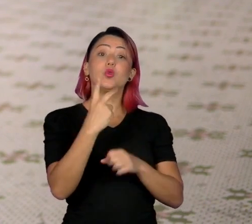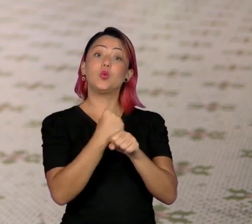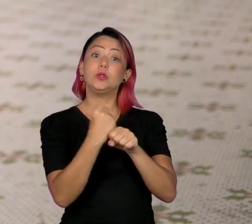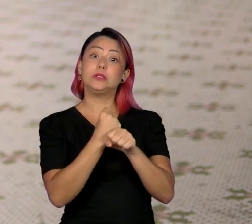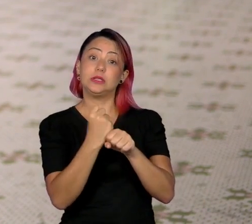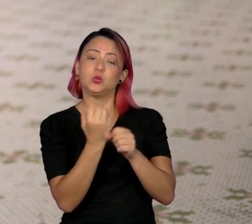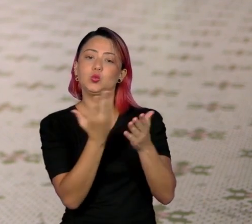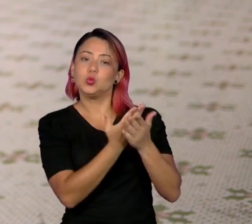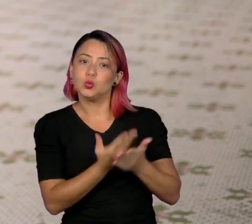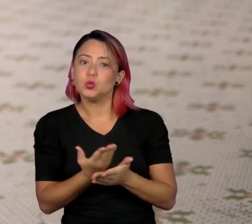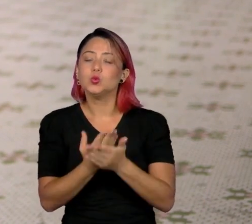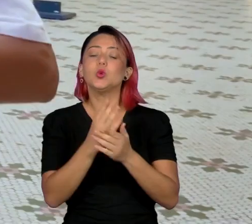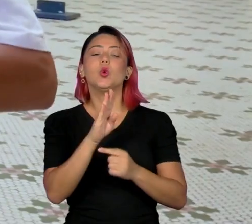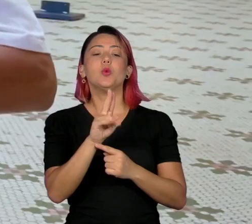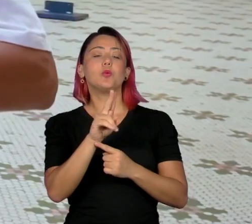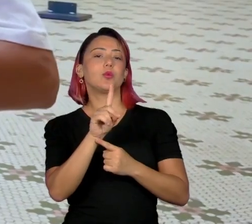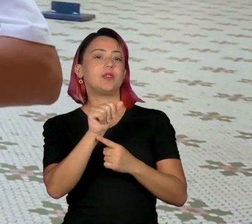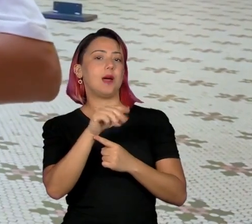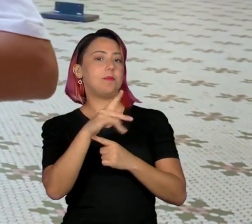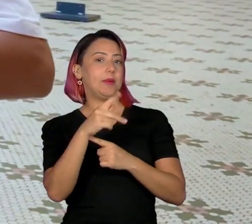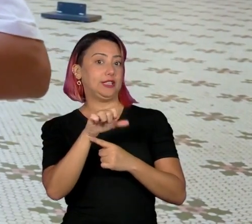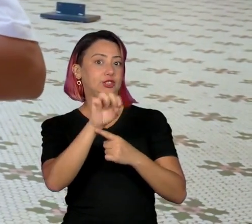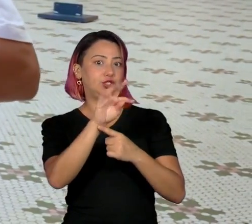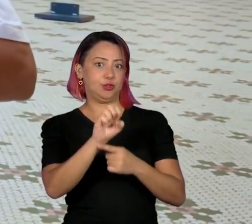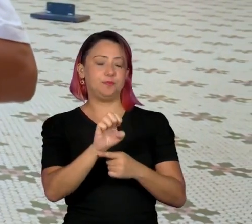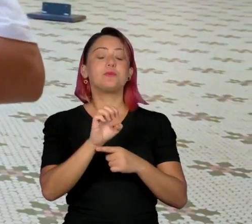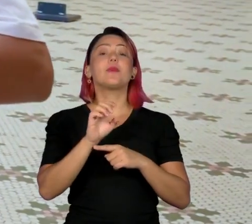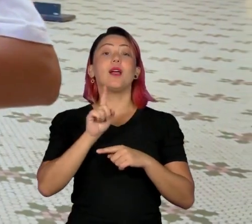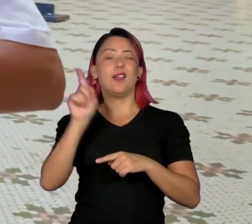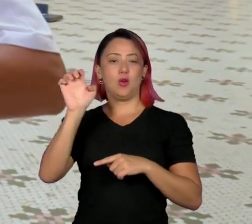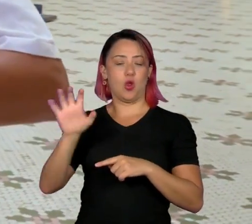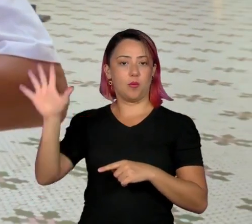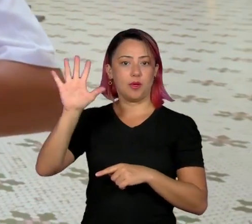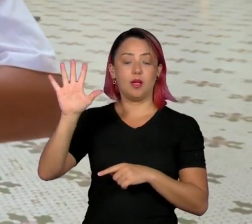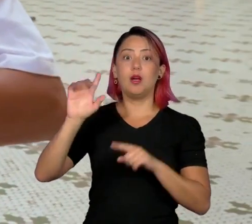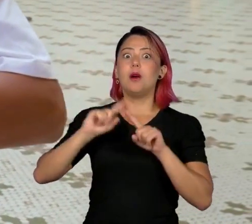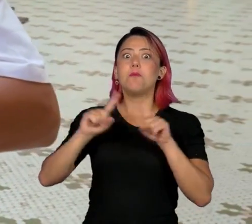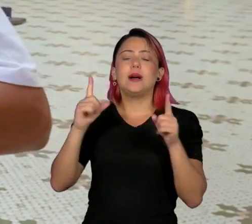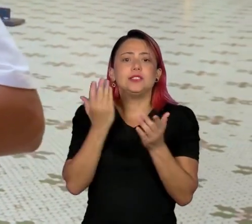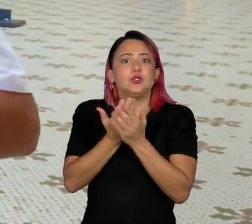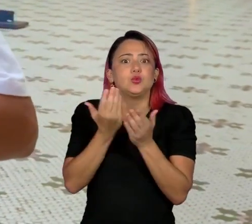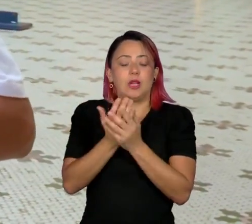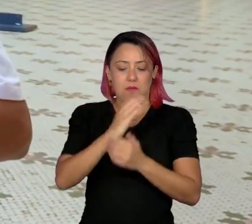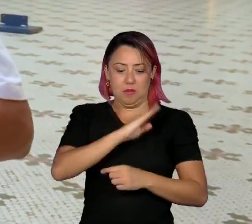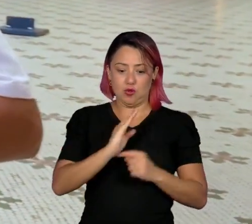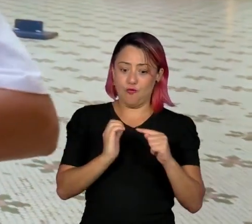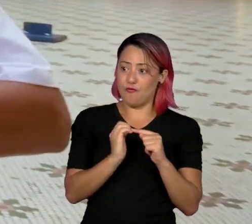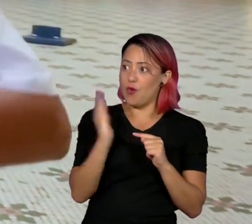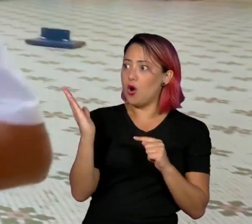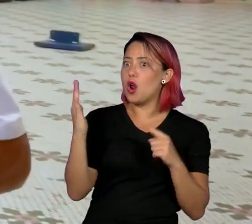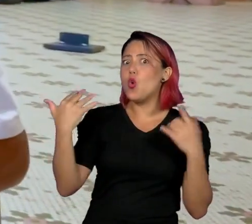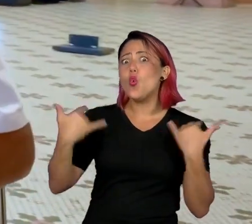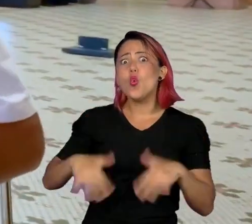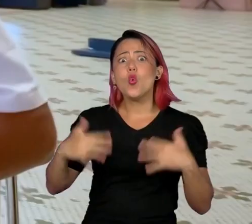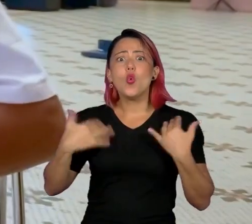de bolsa. Estudar na Europa é um dos meus sonhos, assim, estudar fora do Brasil é um dos meus grandes